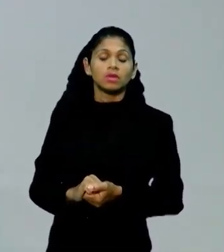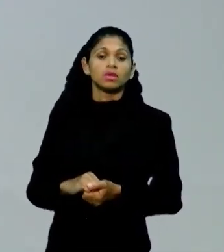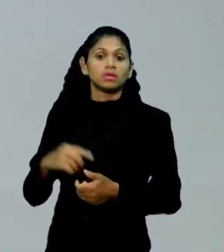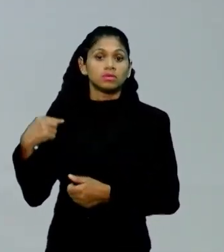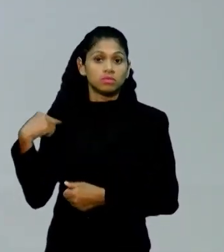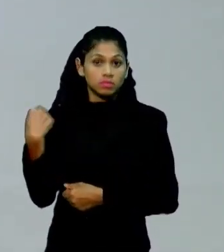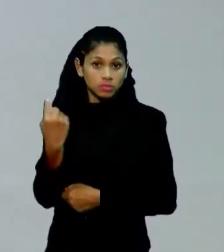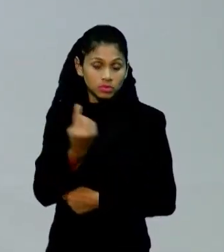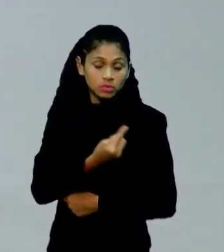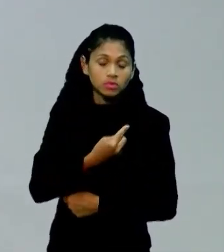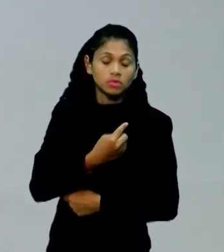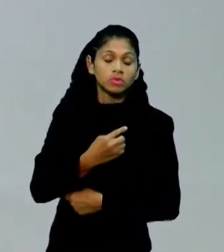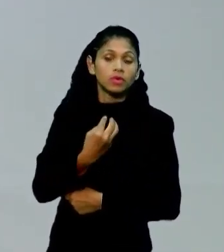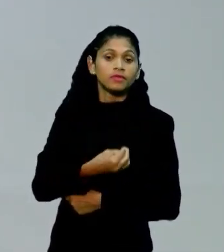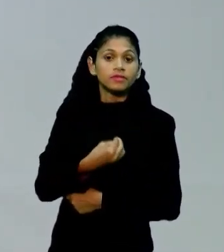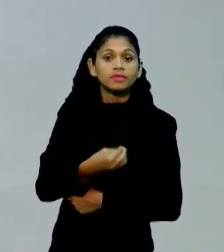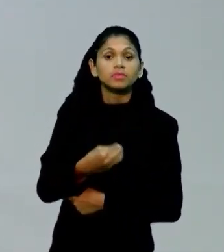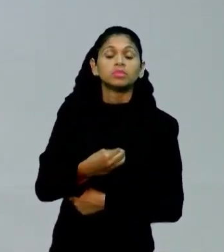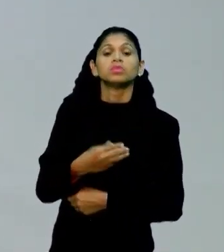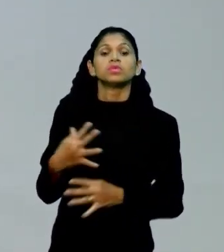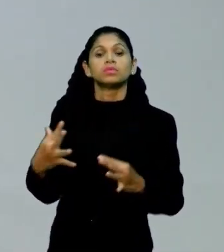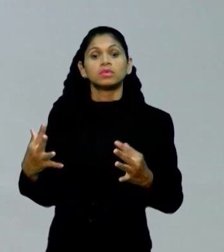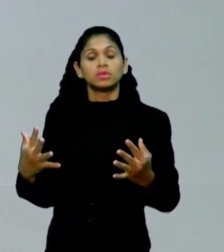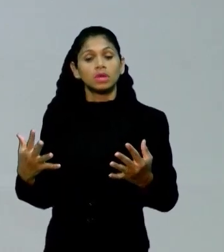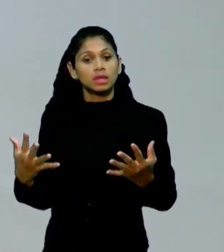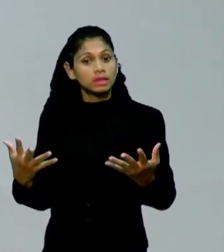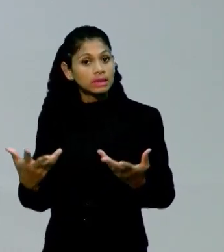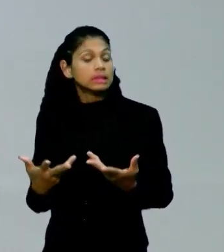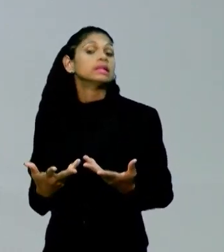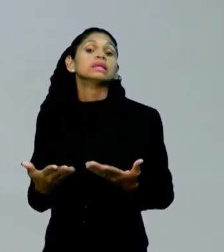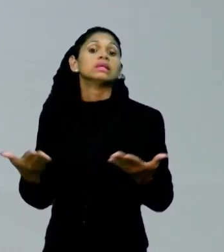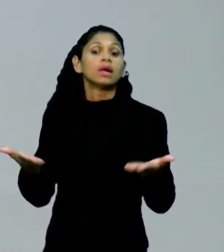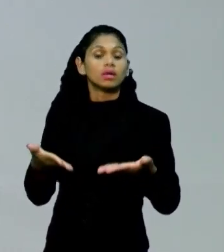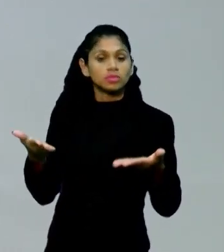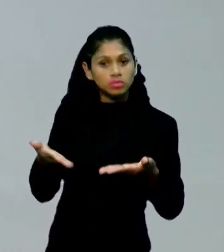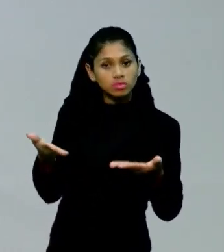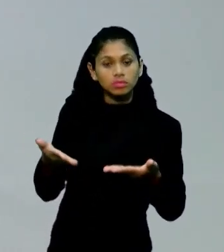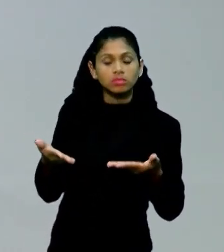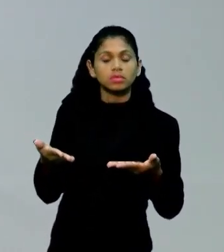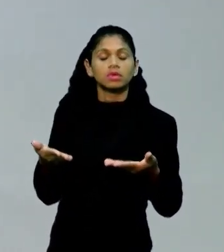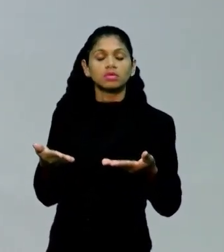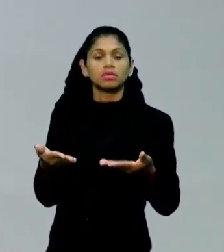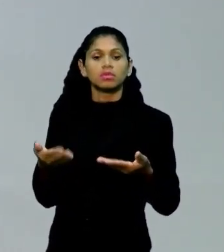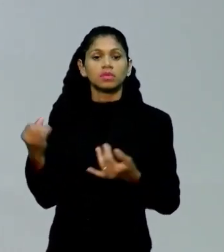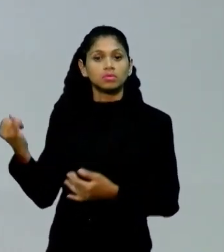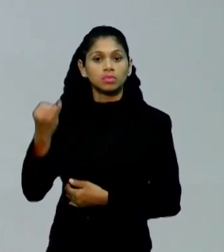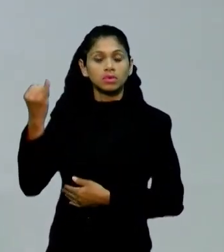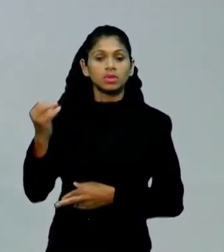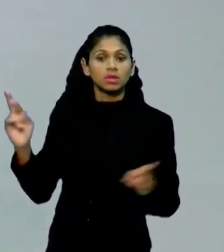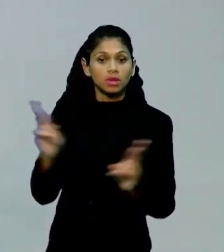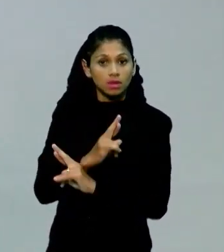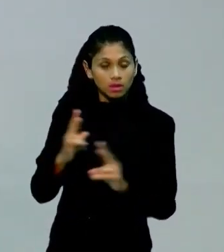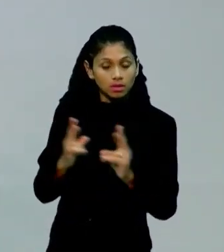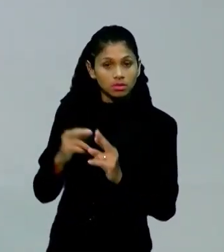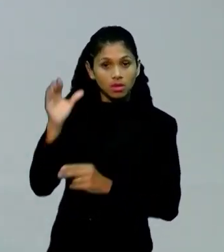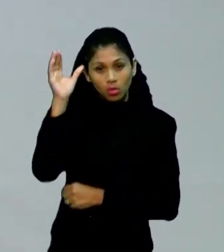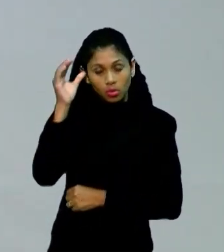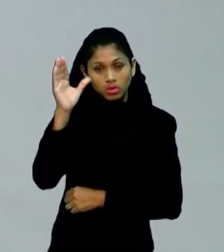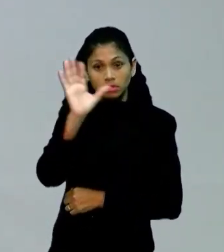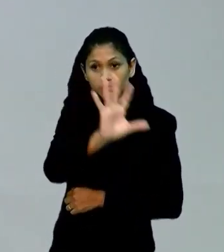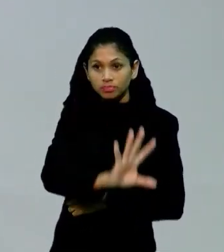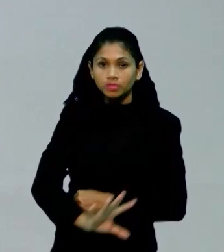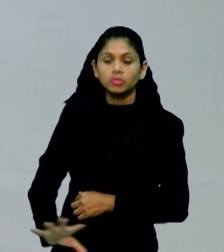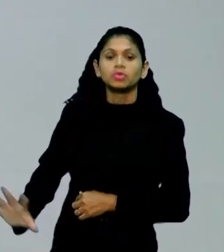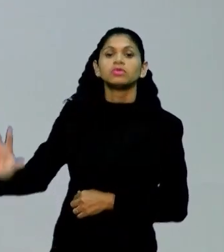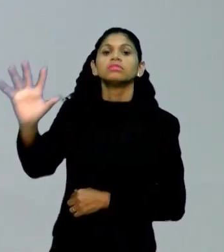contemporânea e a tecnologia e bombando então é muito importante a gente fazer sempre essa associação do conhecimento geral com essa